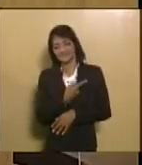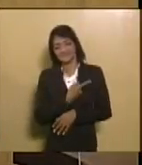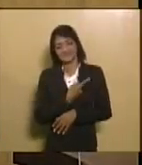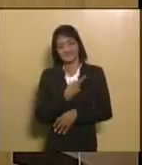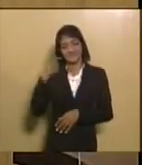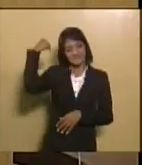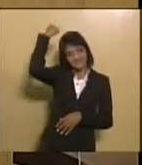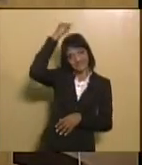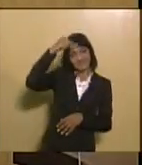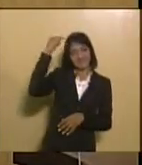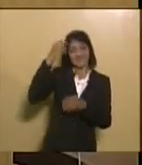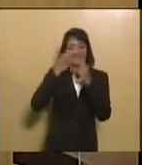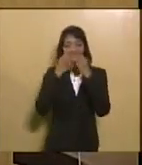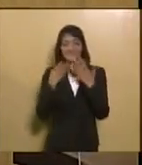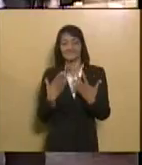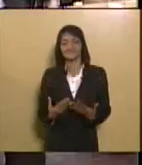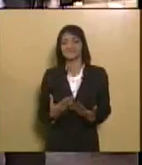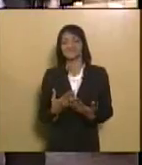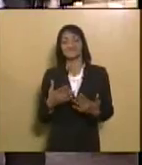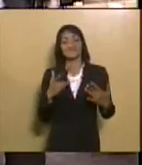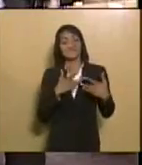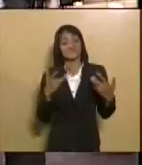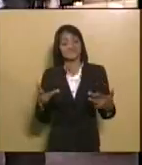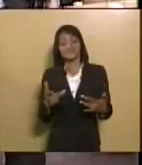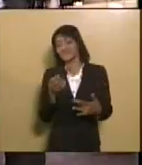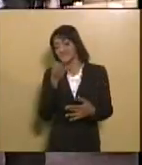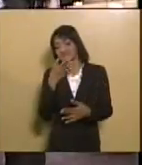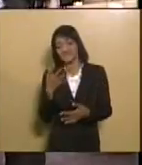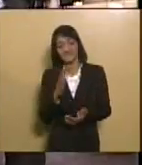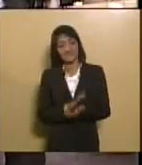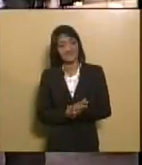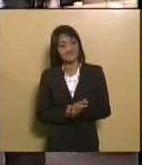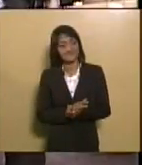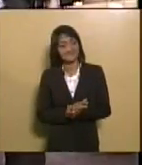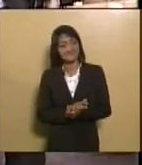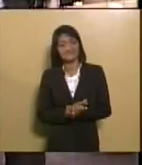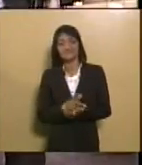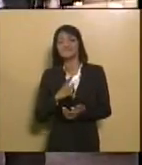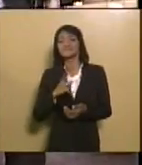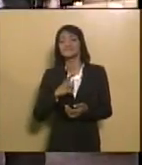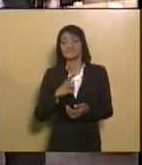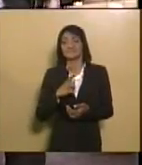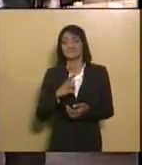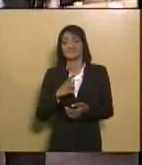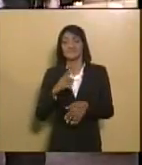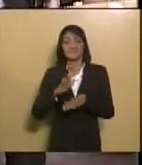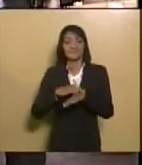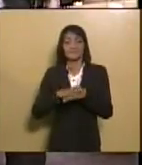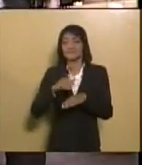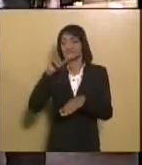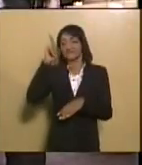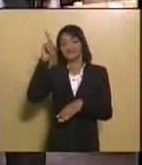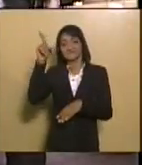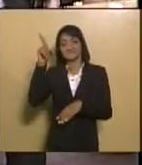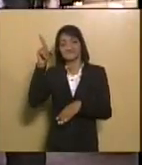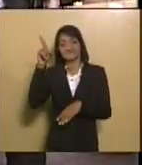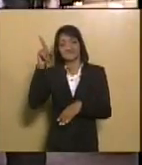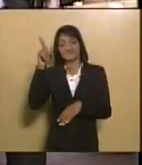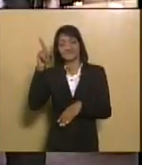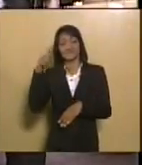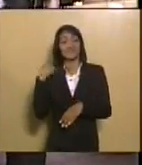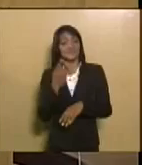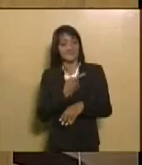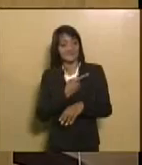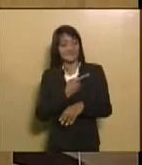Santidade, benevolência, benignidade, bondade. São muitos atributos morais que são dele. E como nós somos a sua imagem